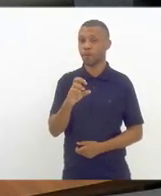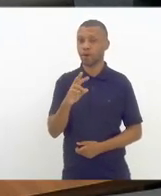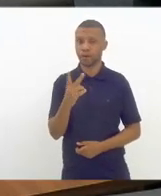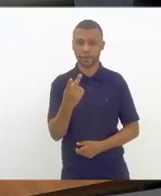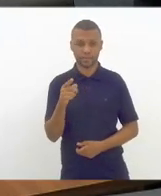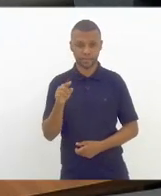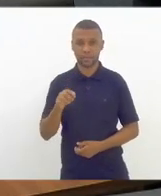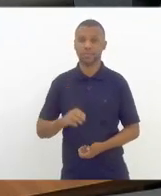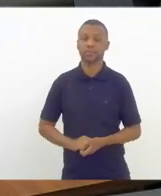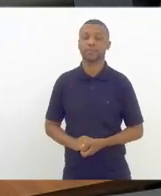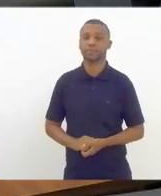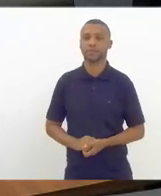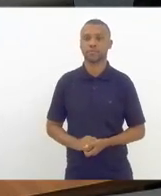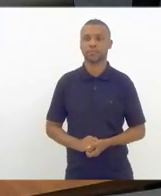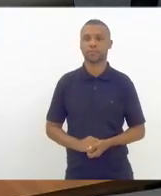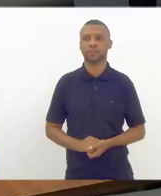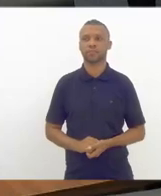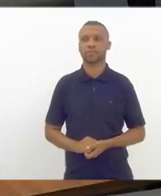ok,